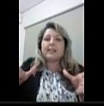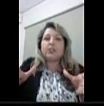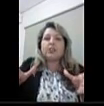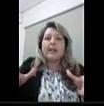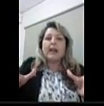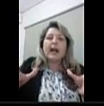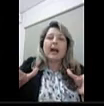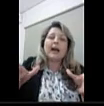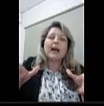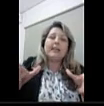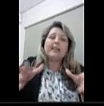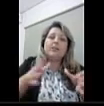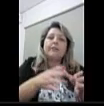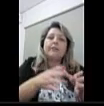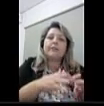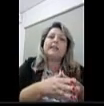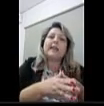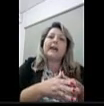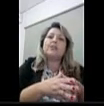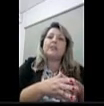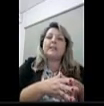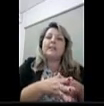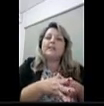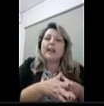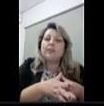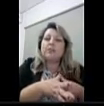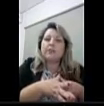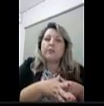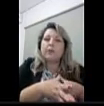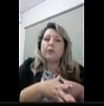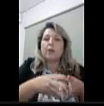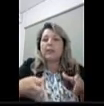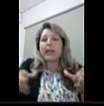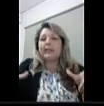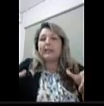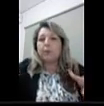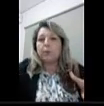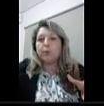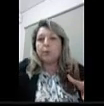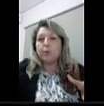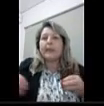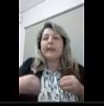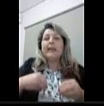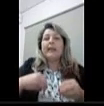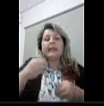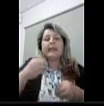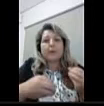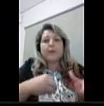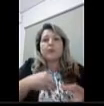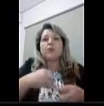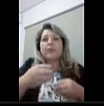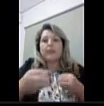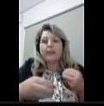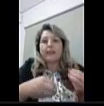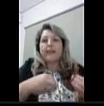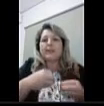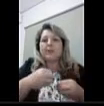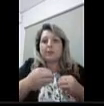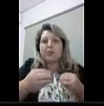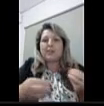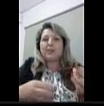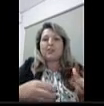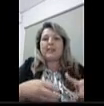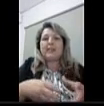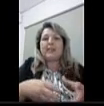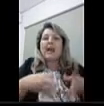Existe a individualidade, a necessidade individual de cada um, que o professor vai vendo